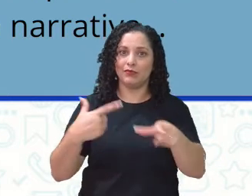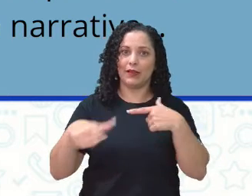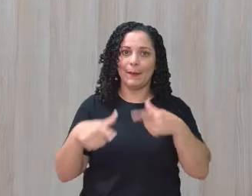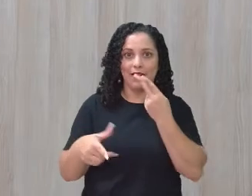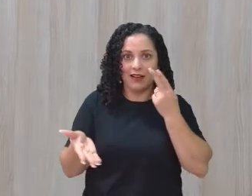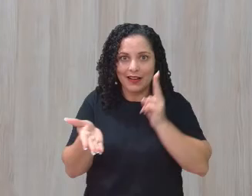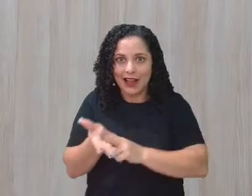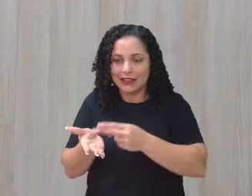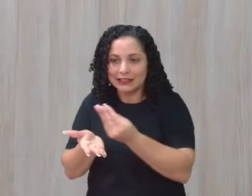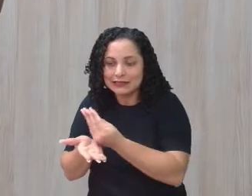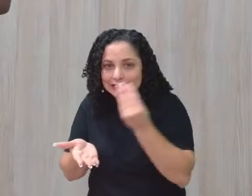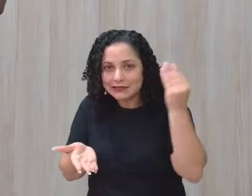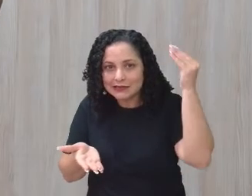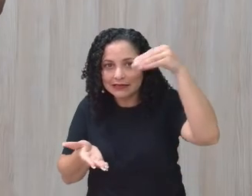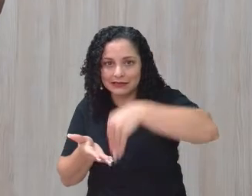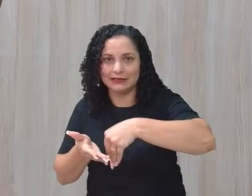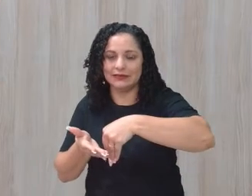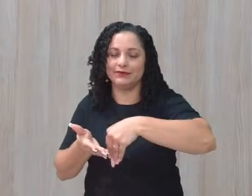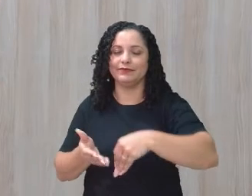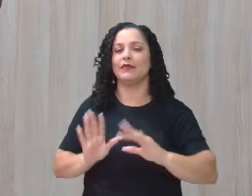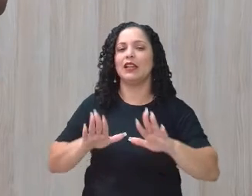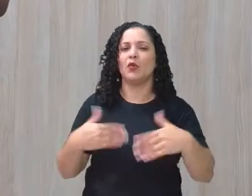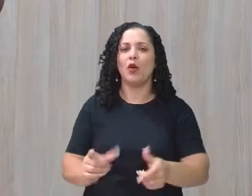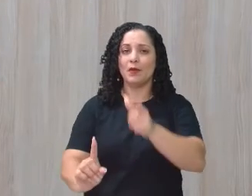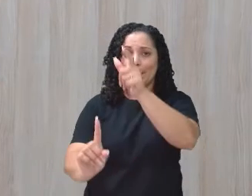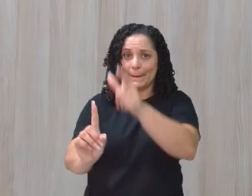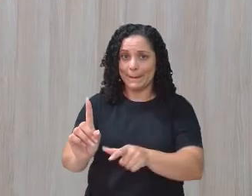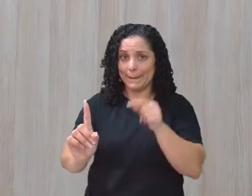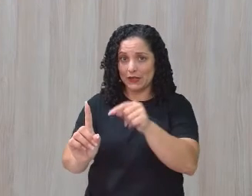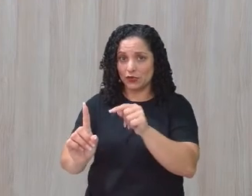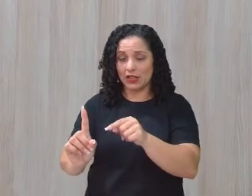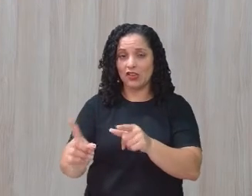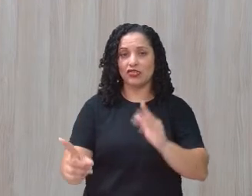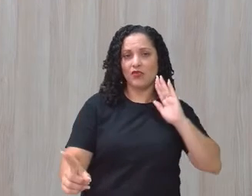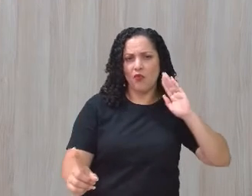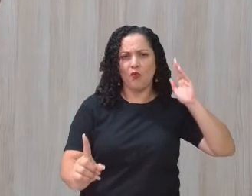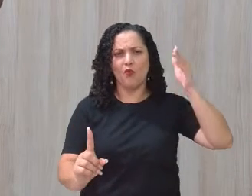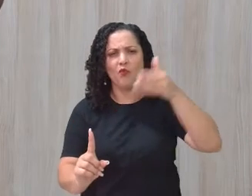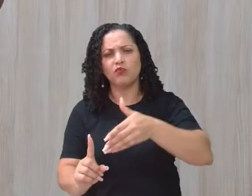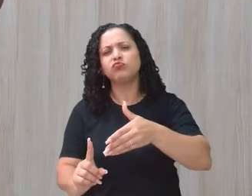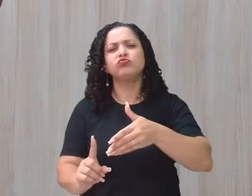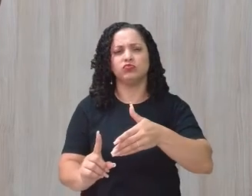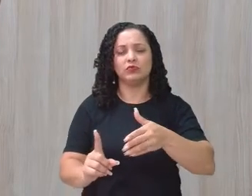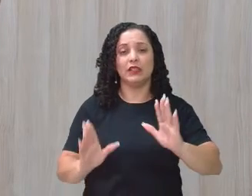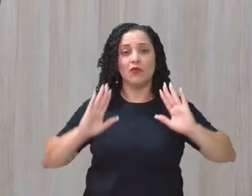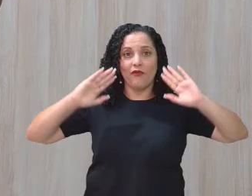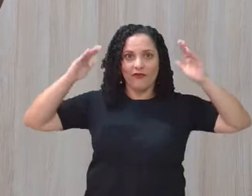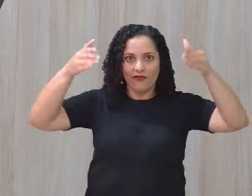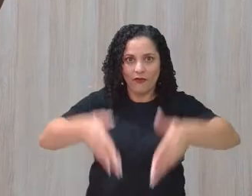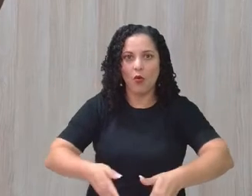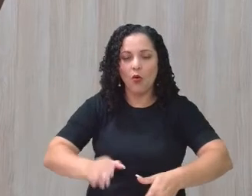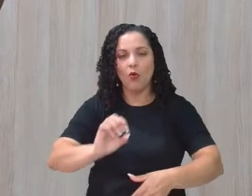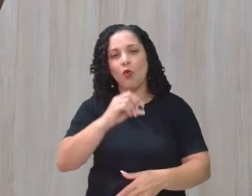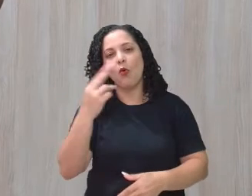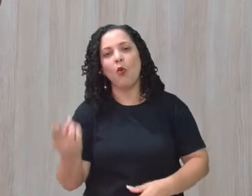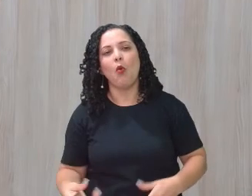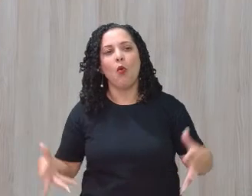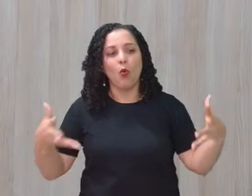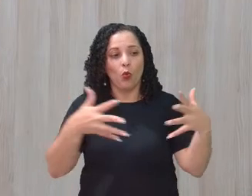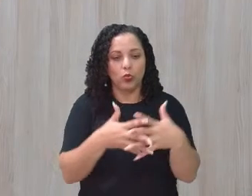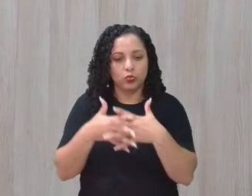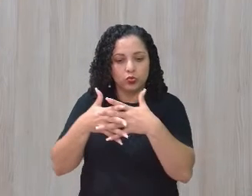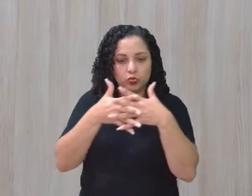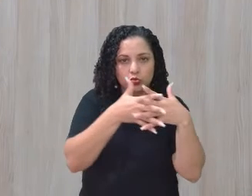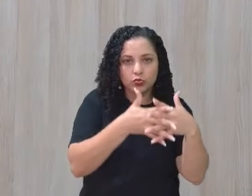partir do momento em que uma personagem ela tem um foco narrativo só, ou seja, ela tem um conflito ou ela só tem um